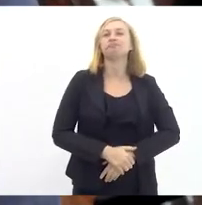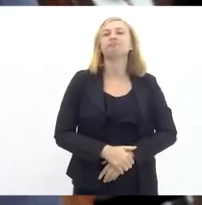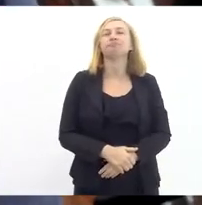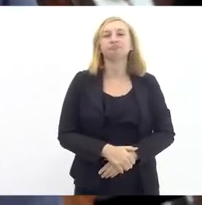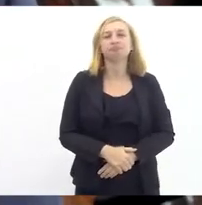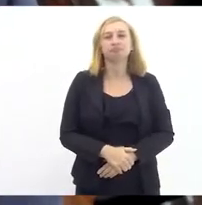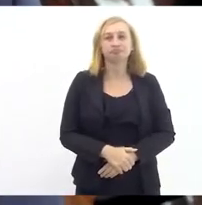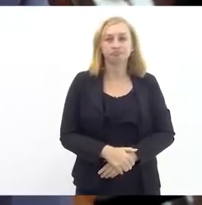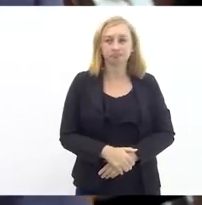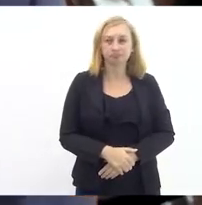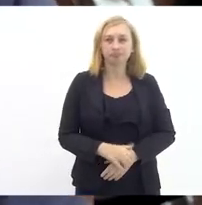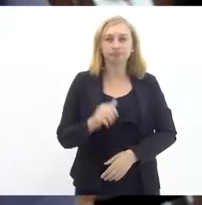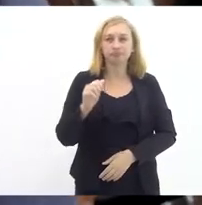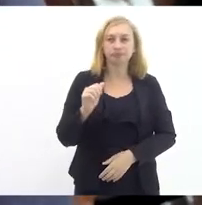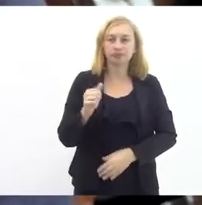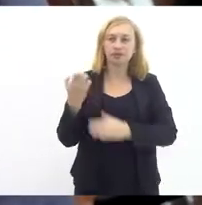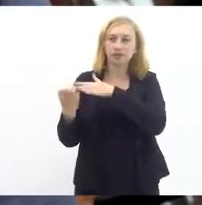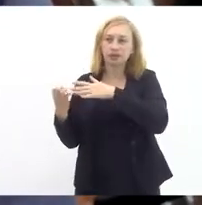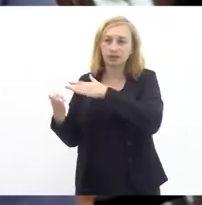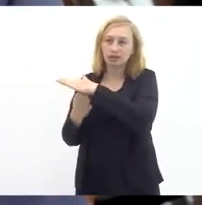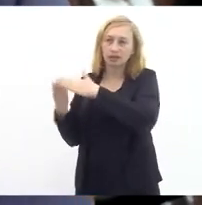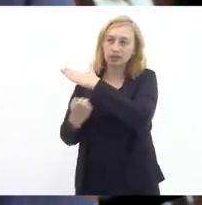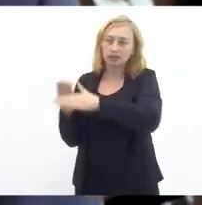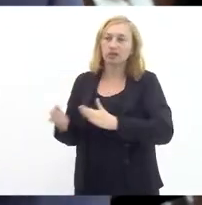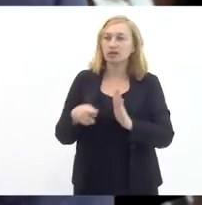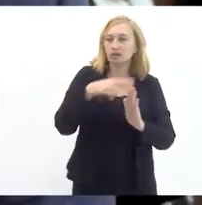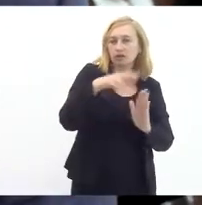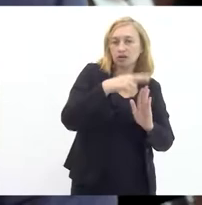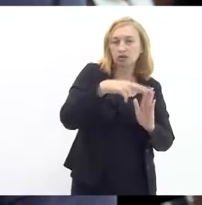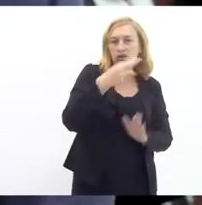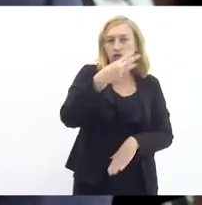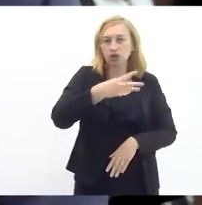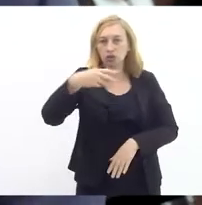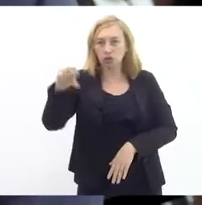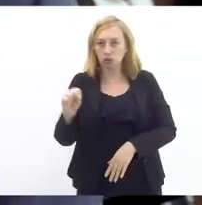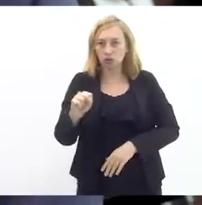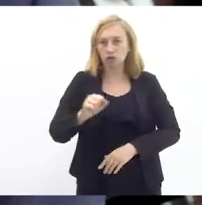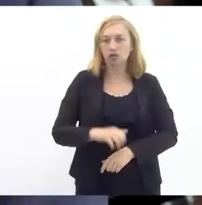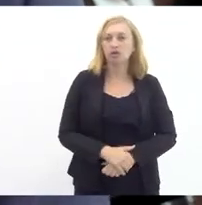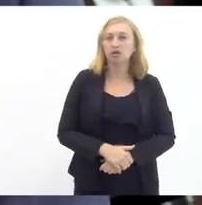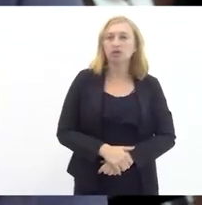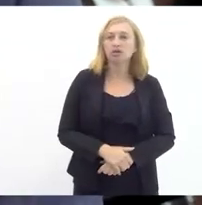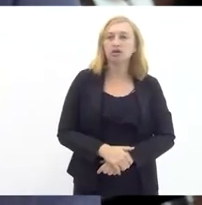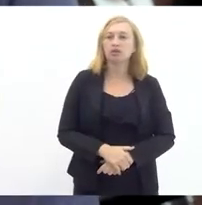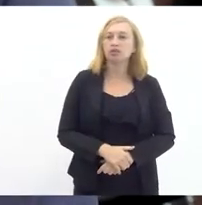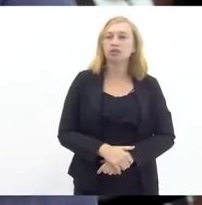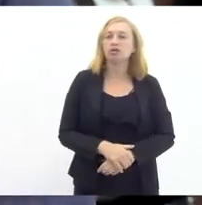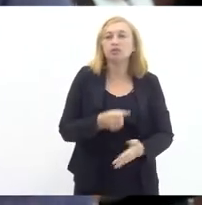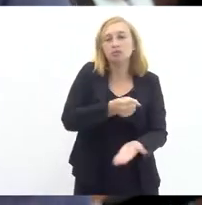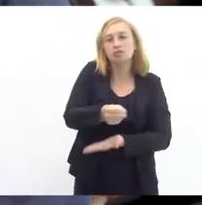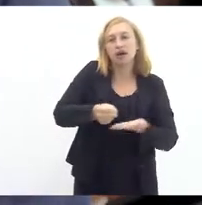a agência ela publicou a resolução 38, com base